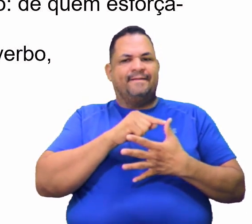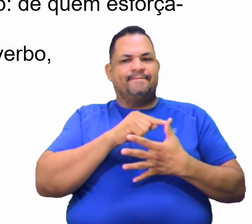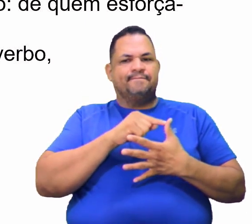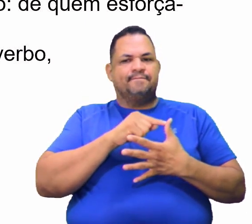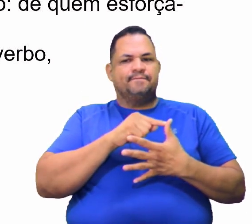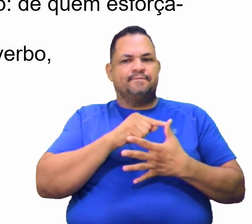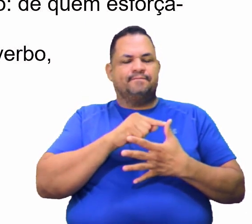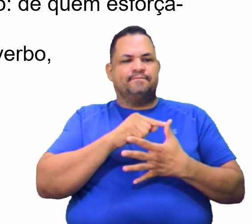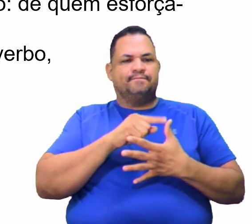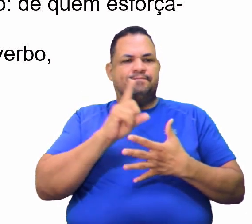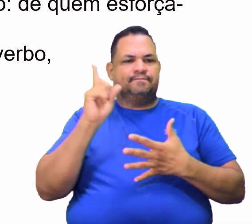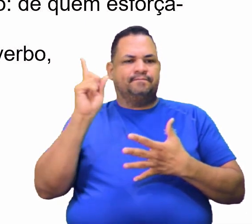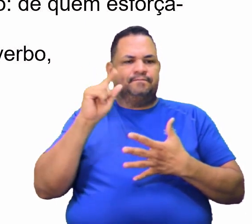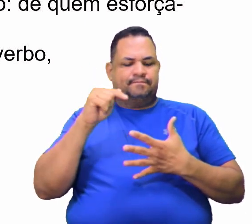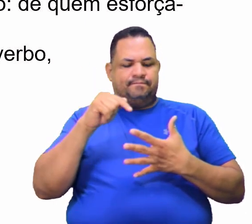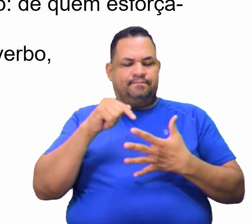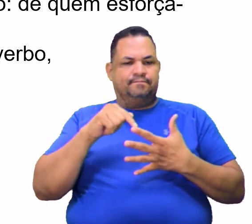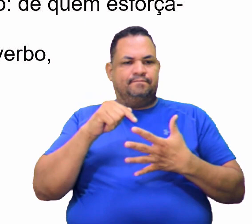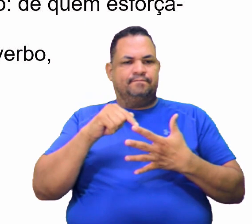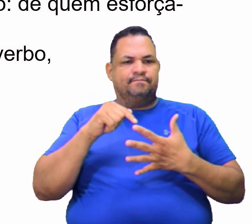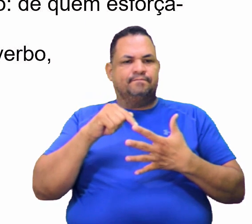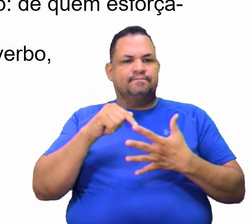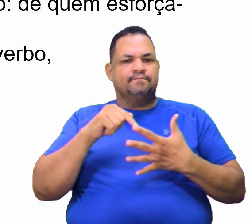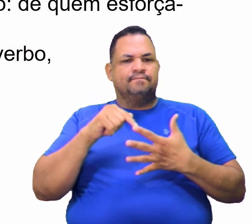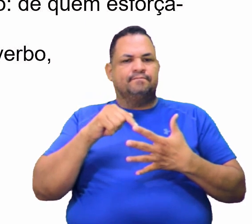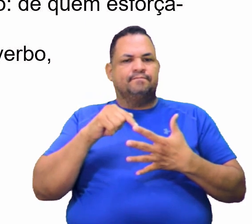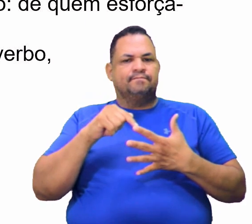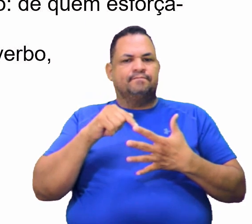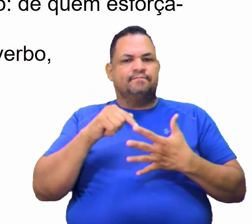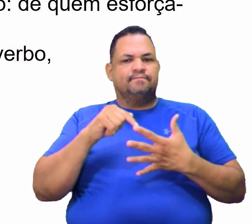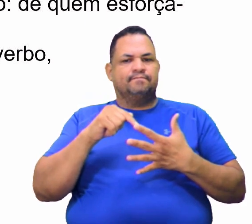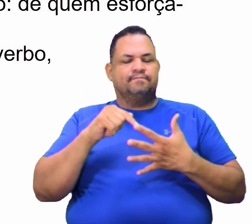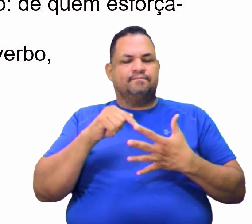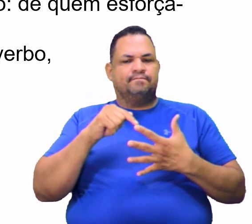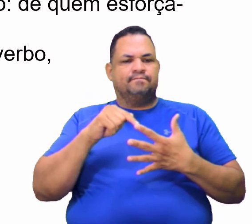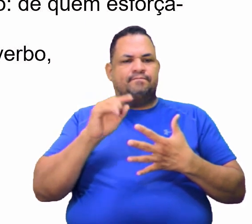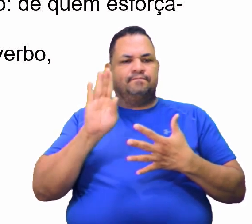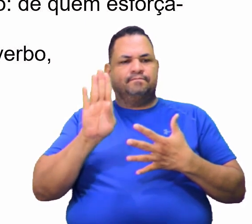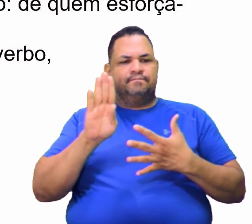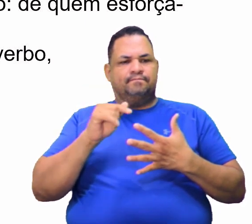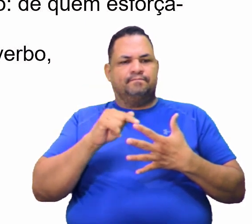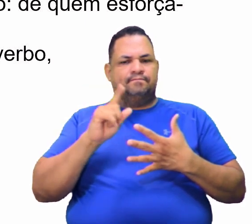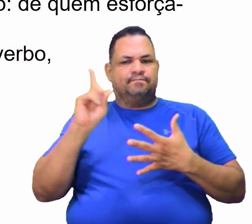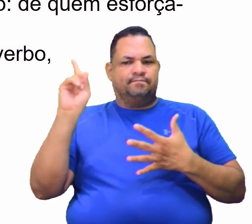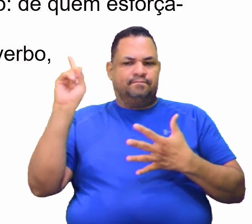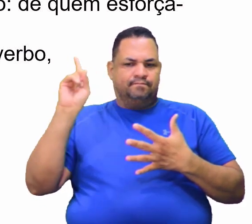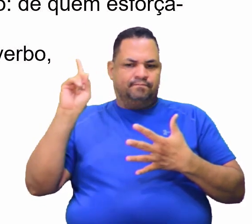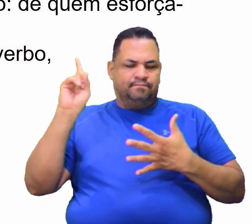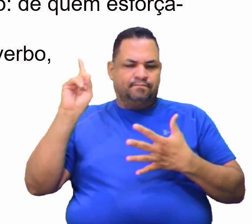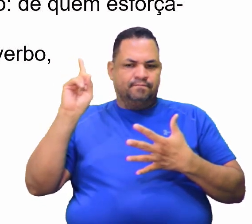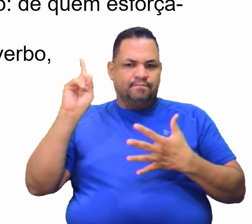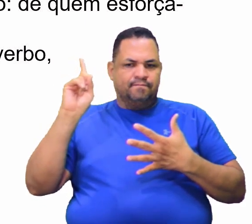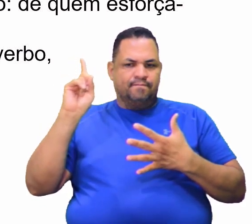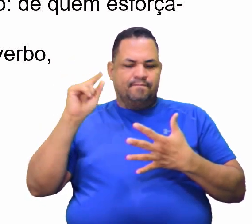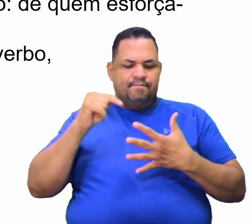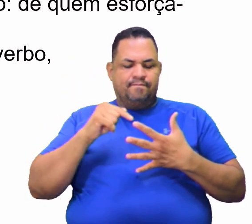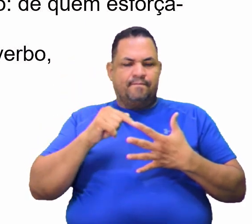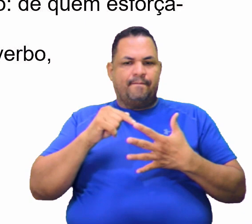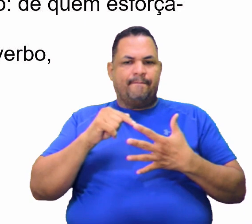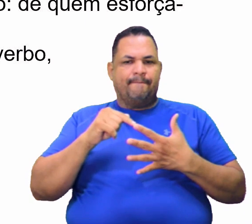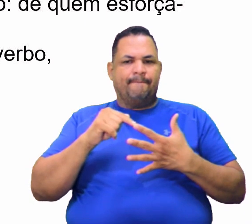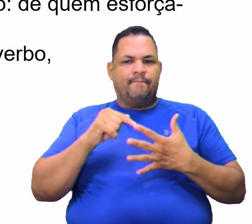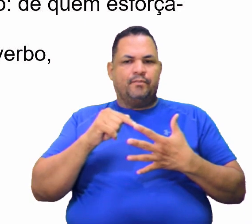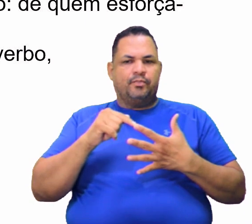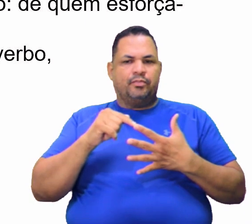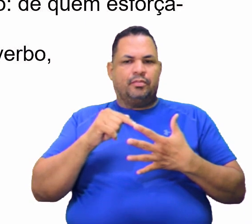mas olhe-se também com os olhos delas. 2, B. No item 2, o pronome se poderia